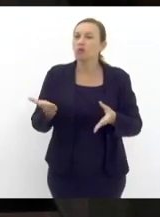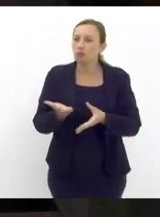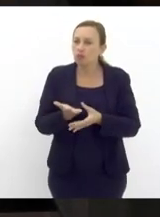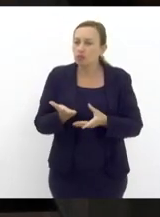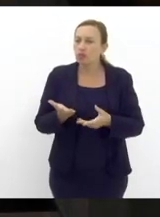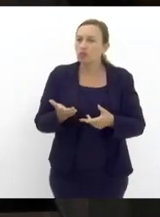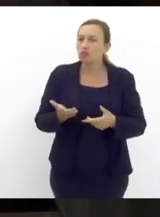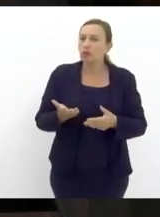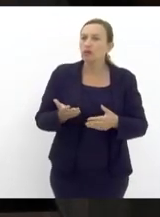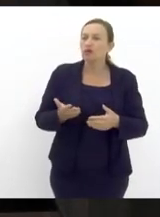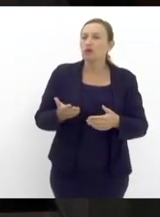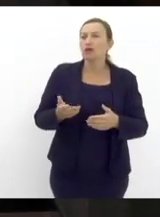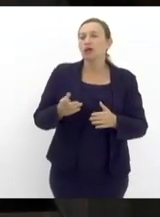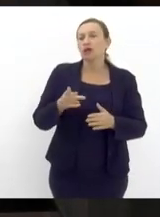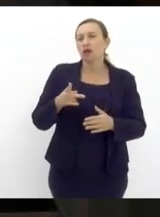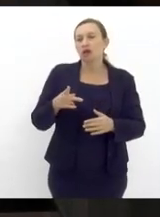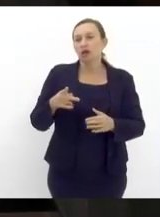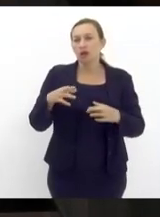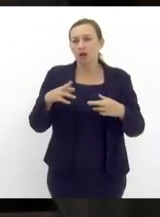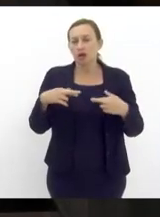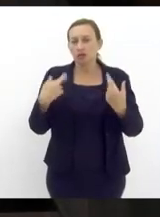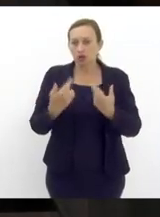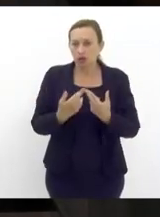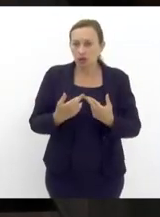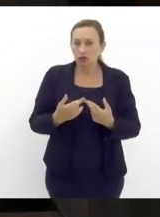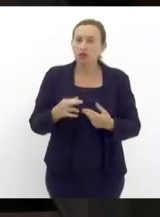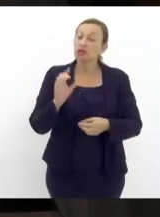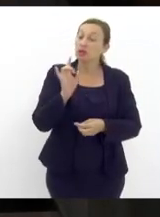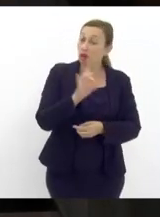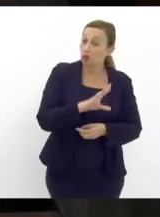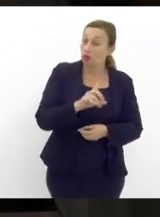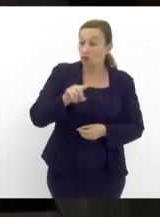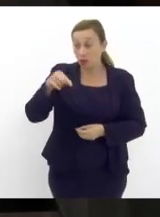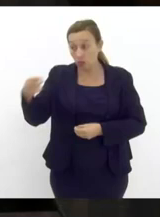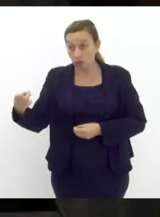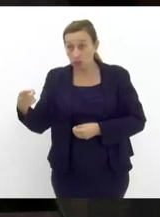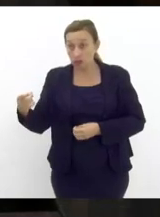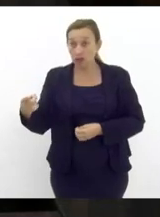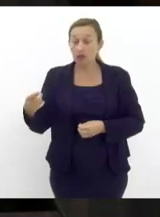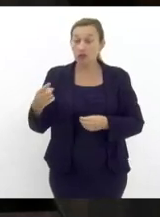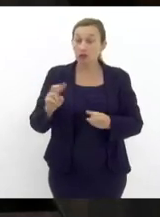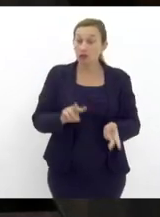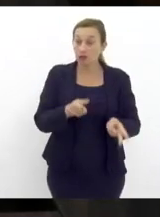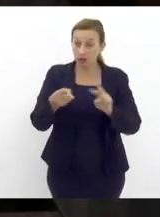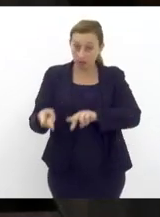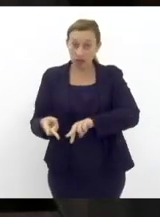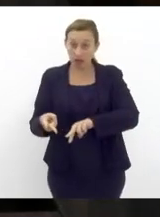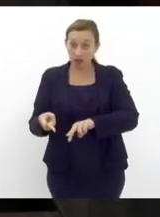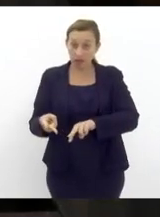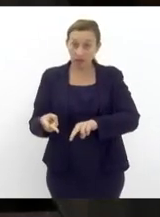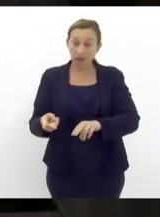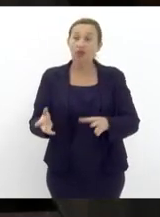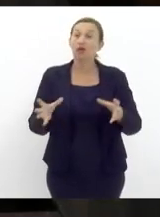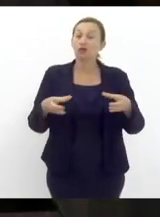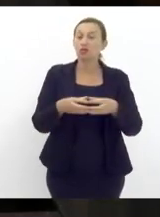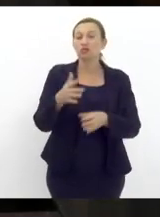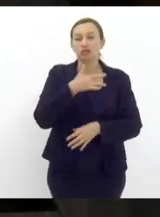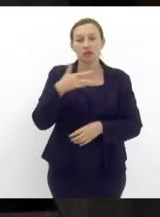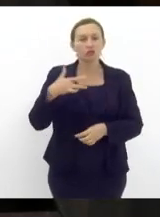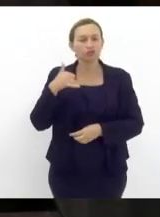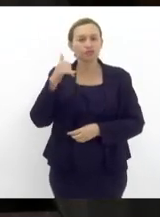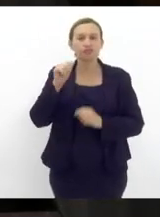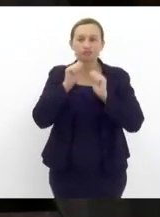foi a única semana que eu não teve a reunião tá na próxima eu vou encaminhar comissão de saúde da